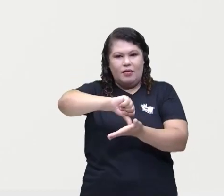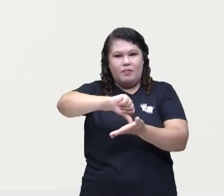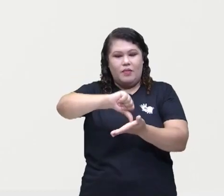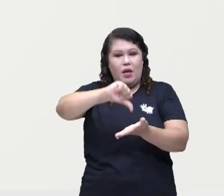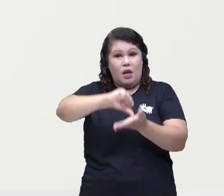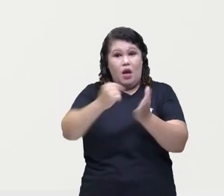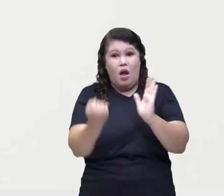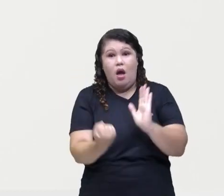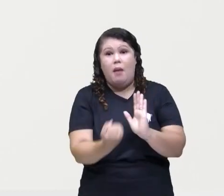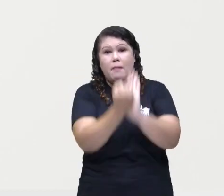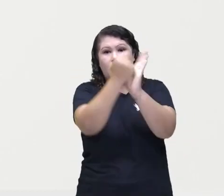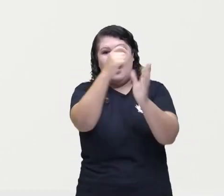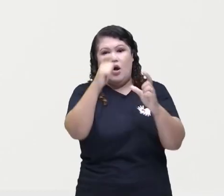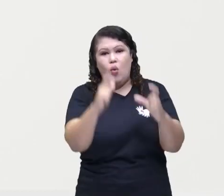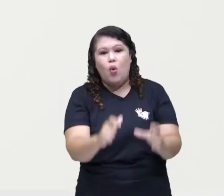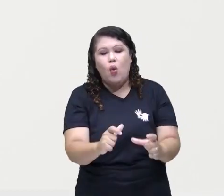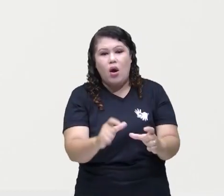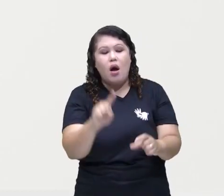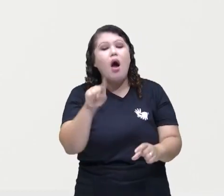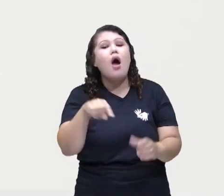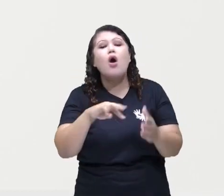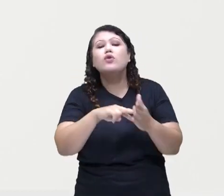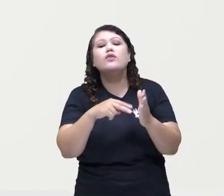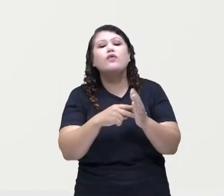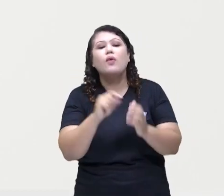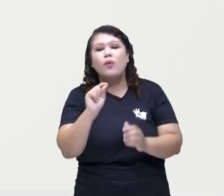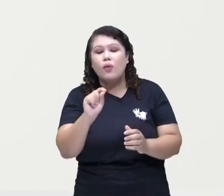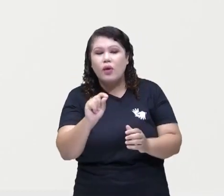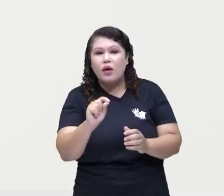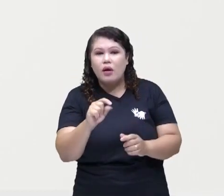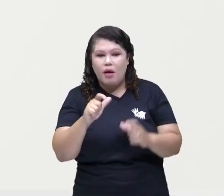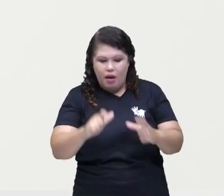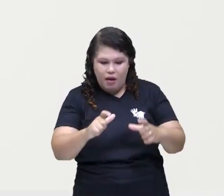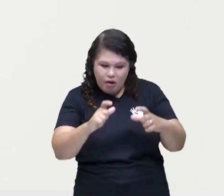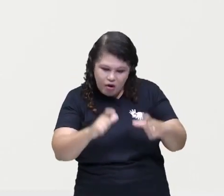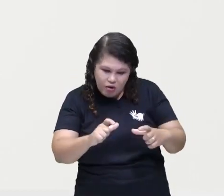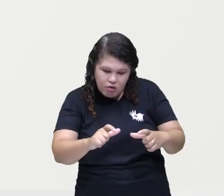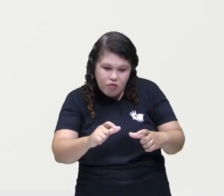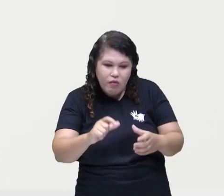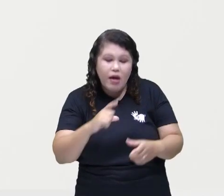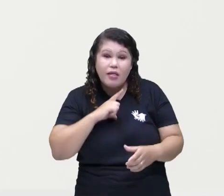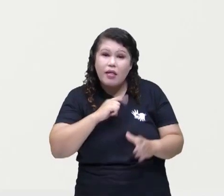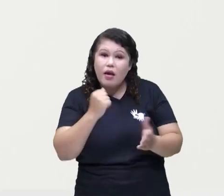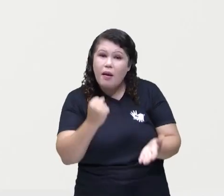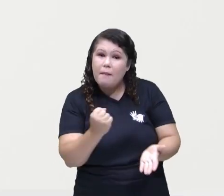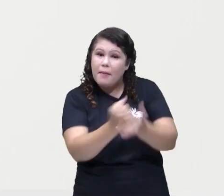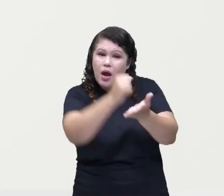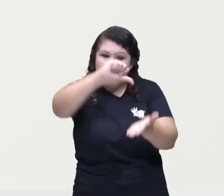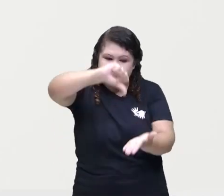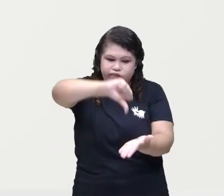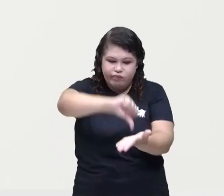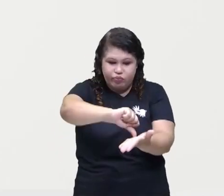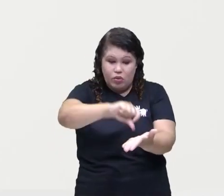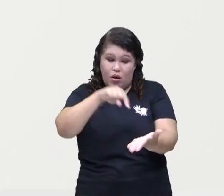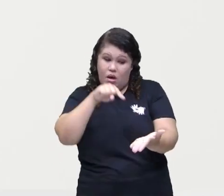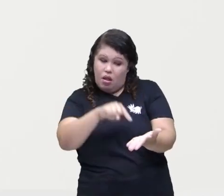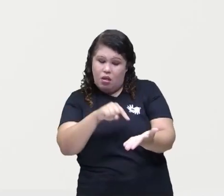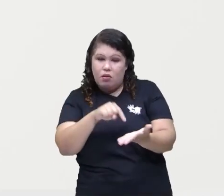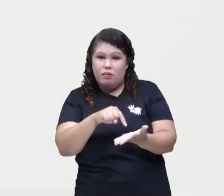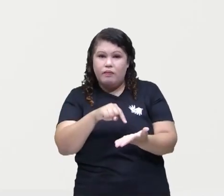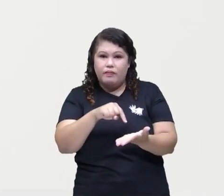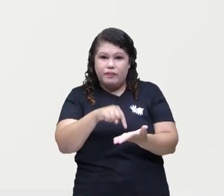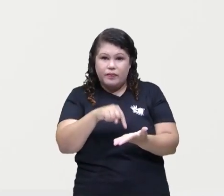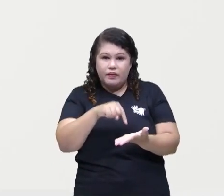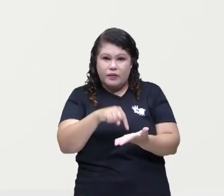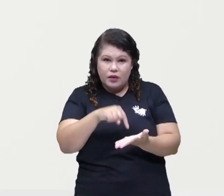só. Significa neste lugar, neste espaço. O mapa